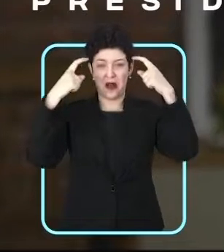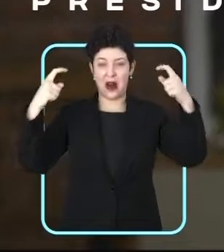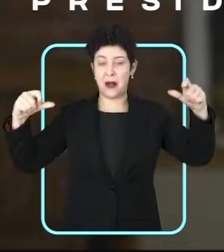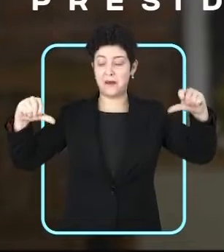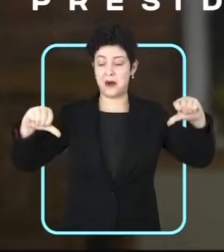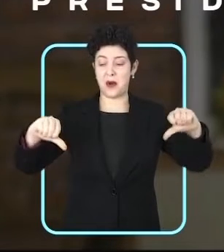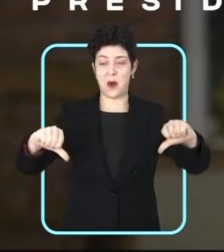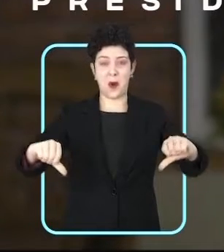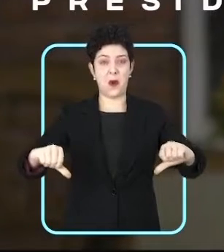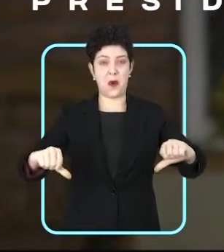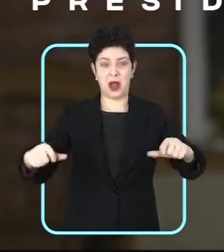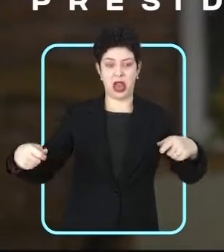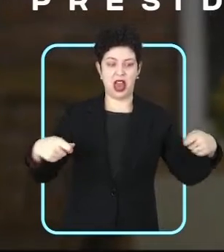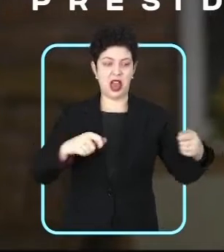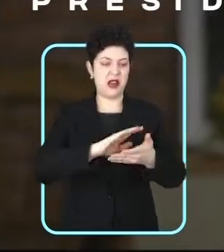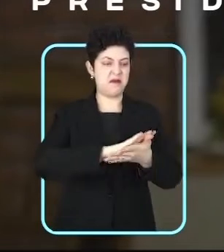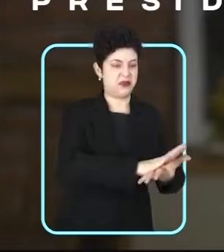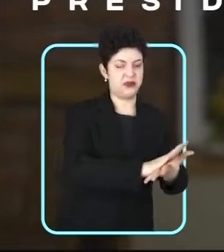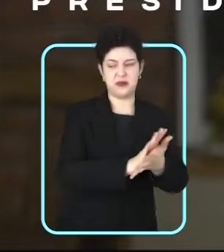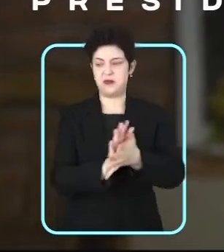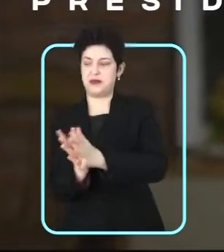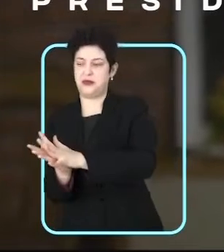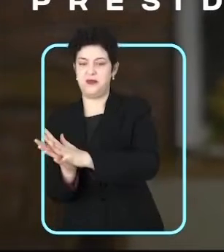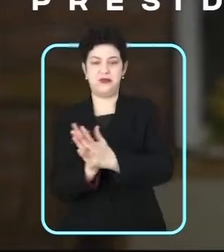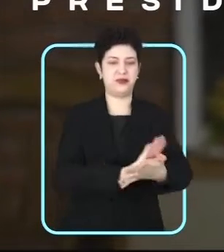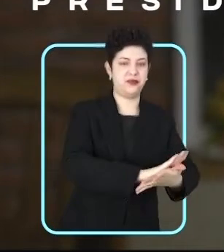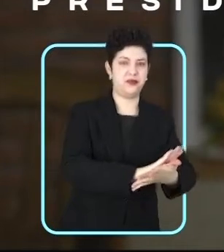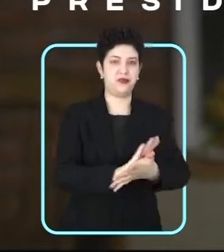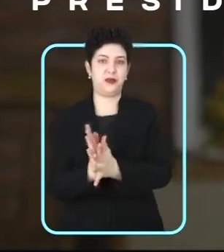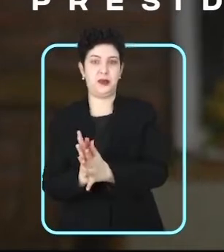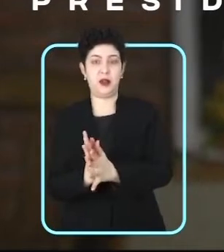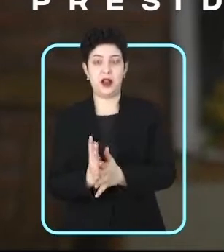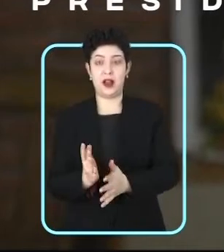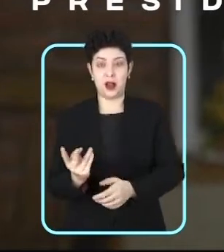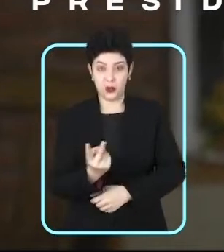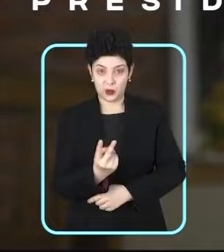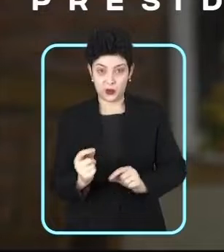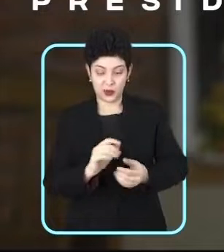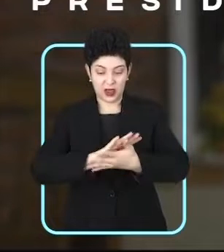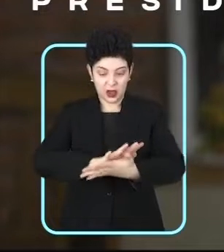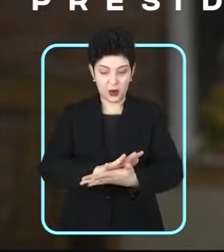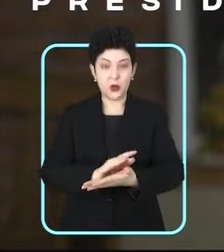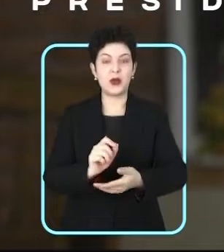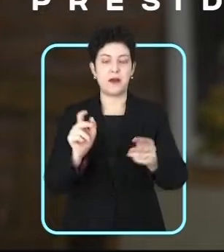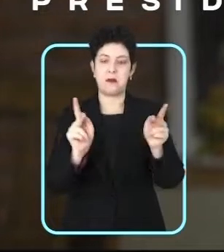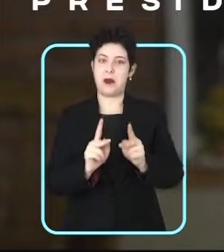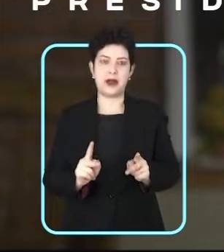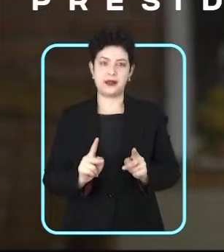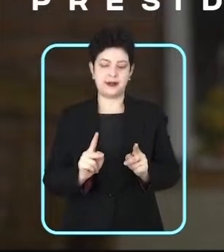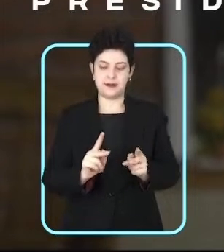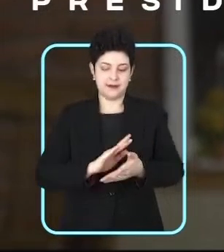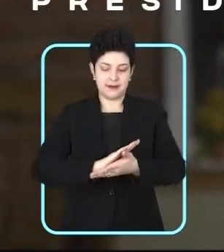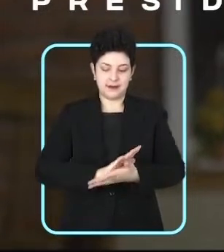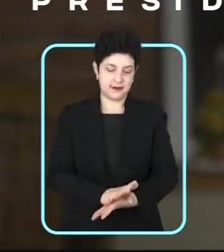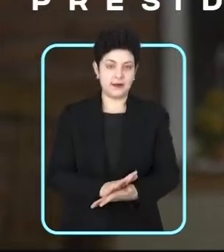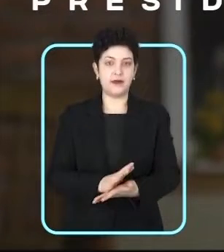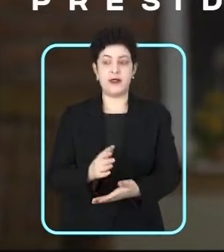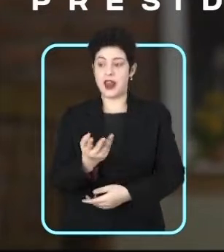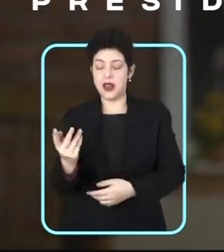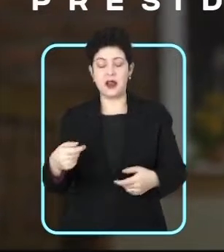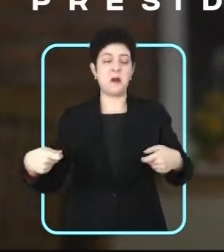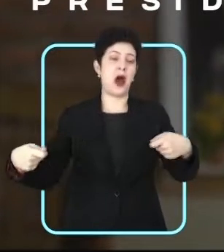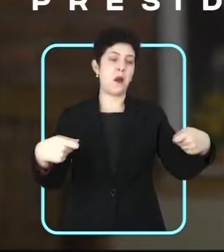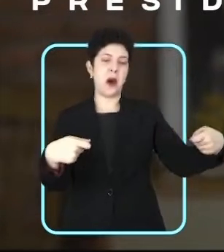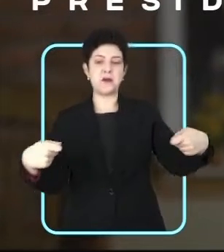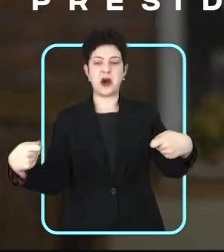dias. É sempre um querendo acabar com o outro. Mas o que eles acabam mesmo é com a nossa paz. E enquanto